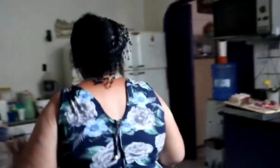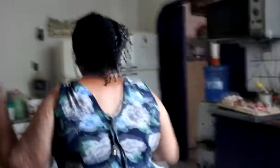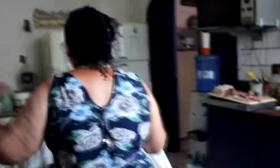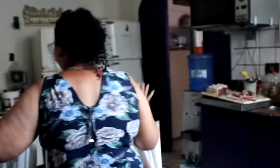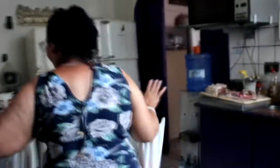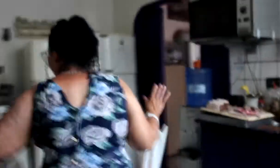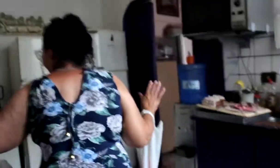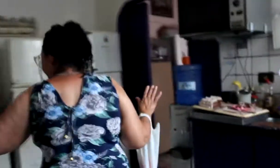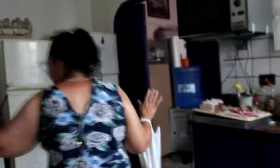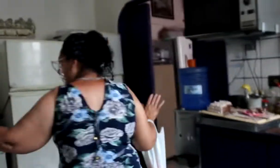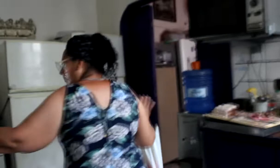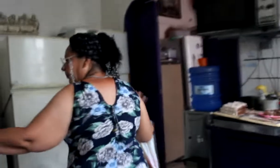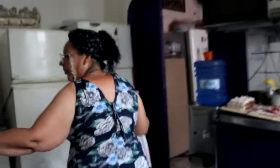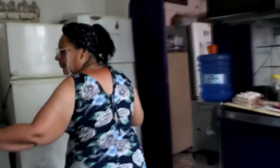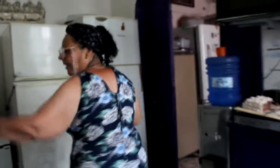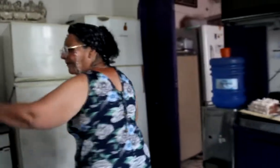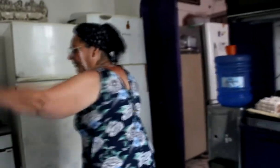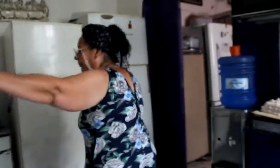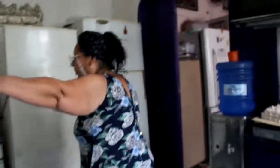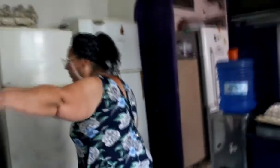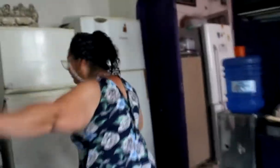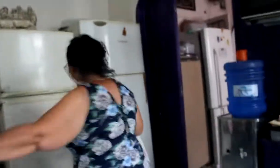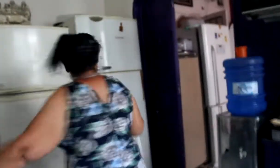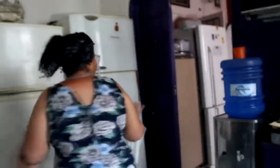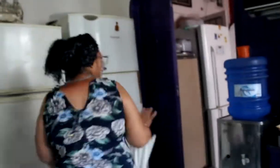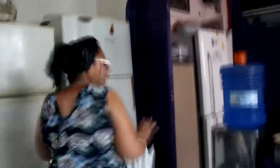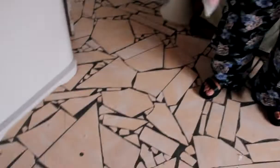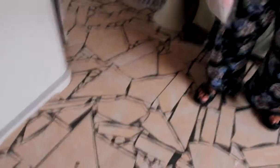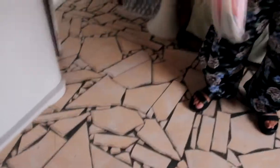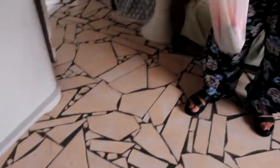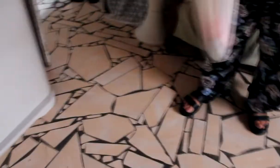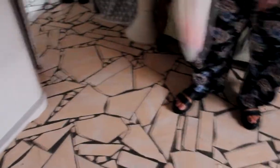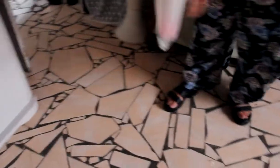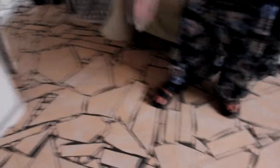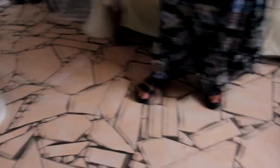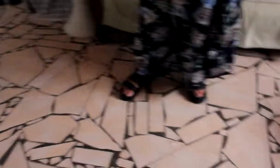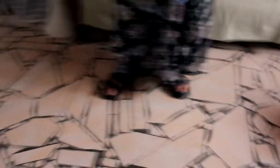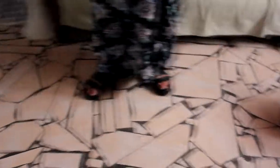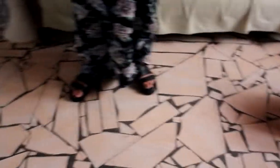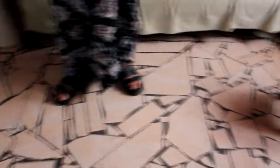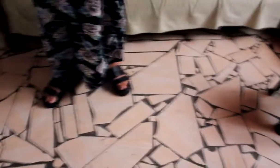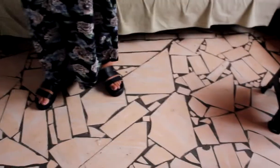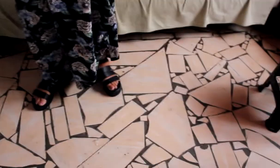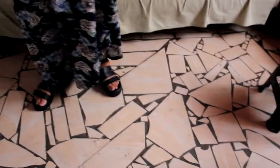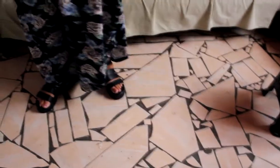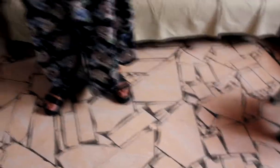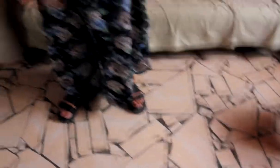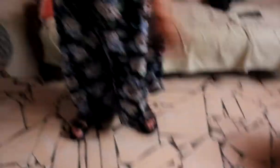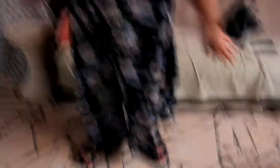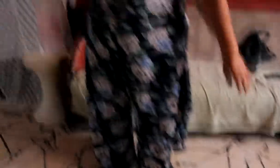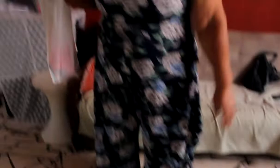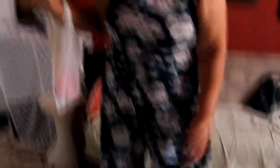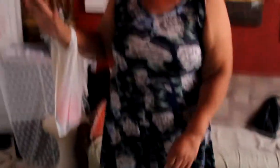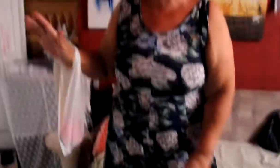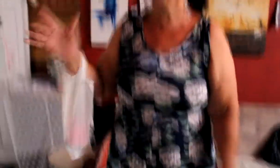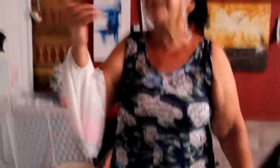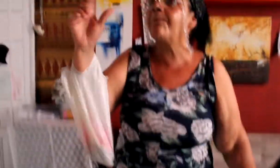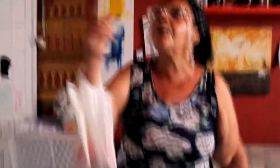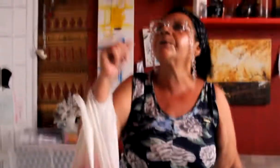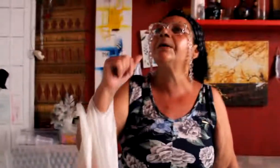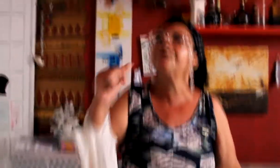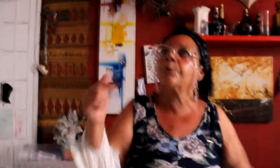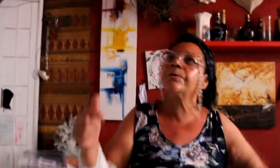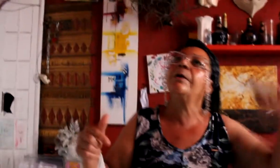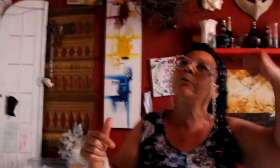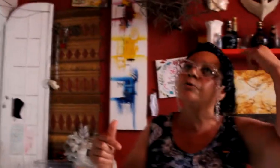né? A gente já tá uma certa idade, vai ter que enfrentar um aluguel. Ele fala coisa